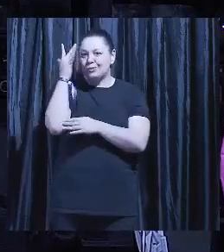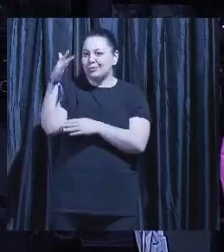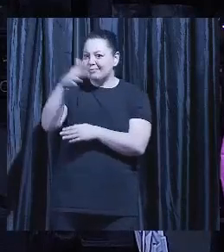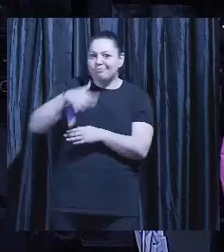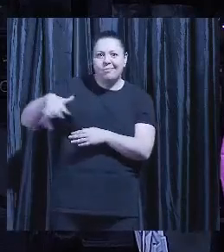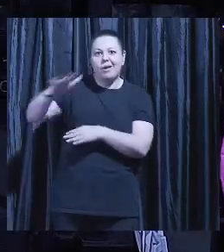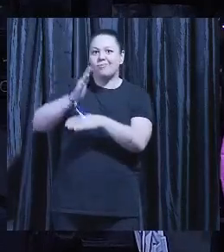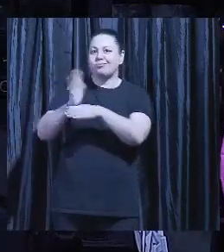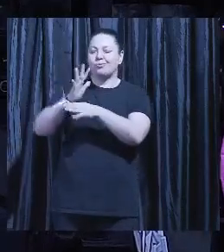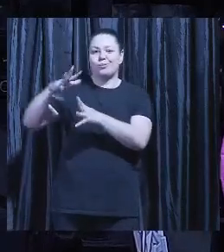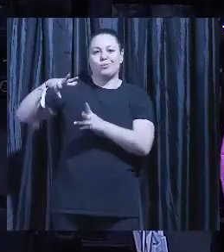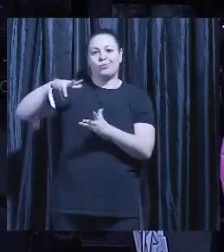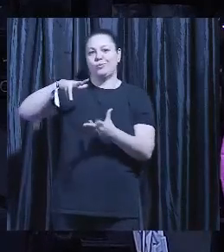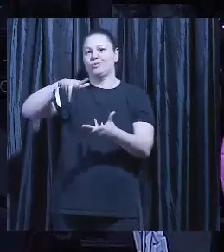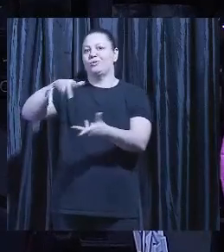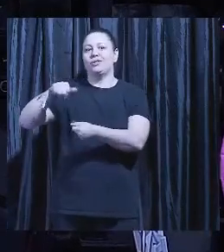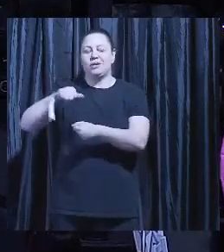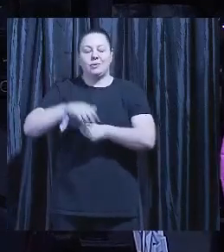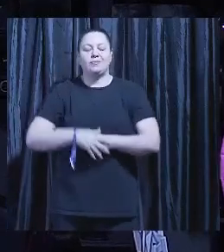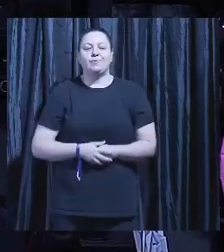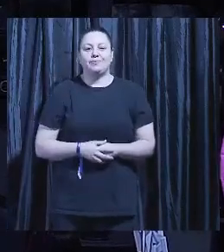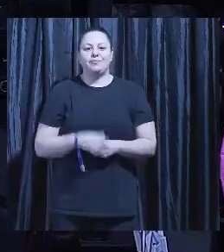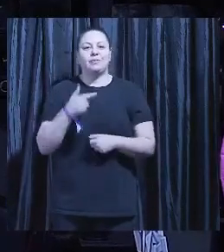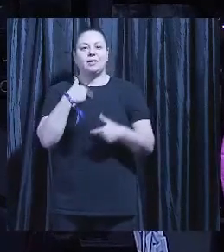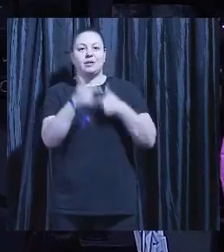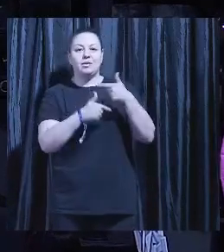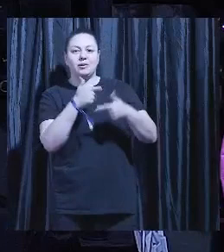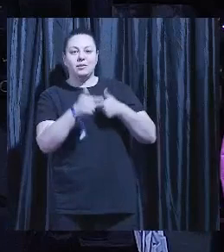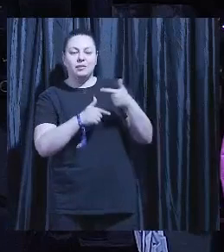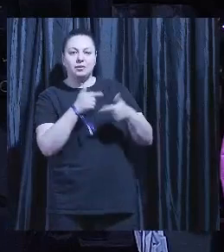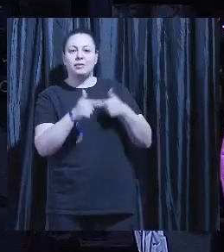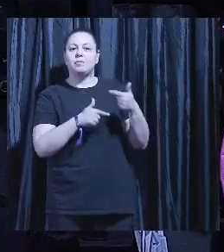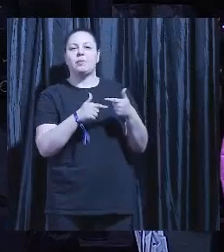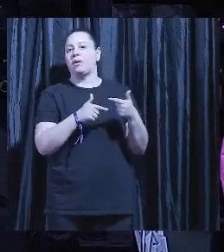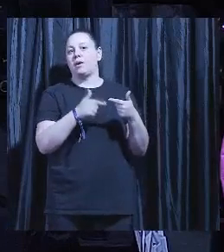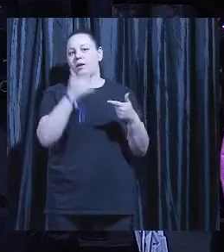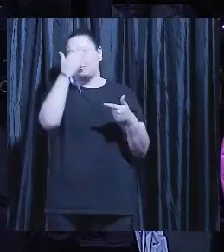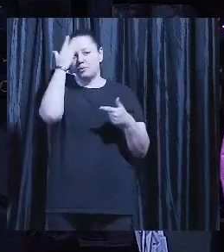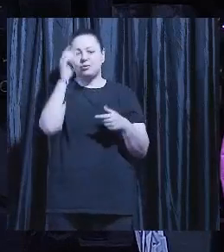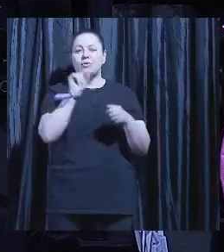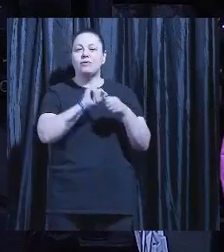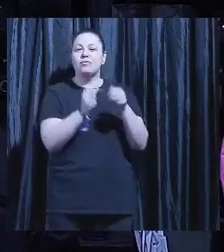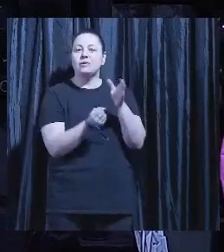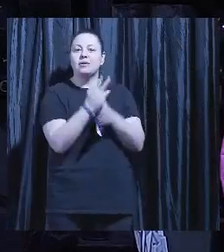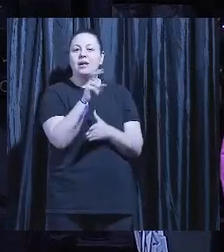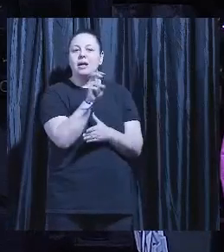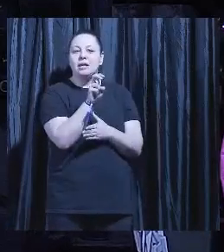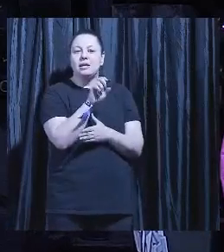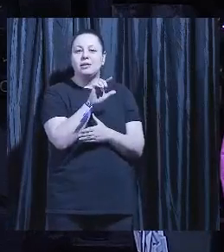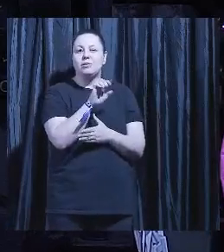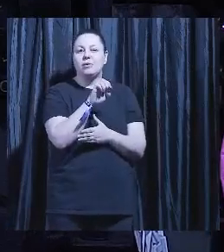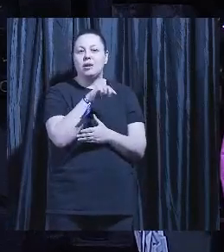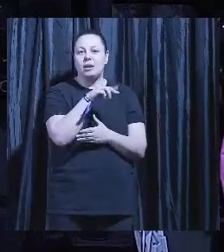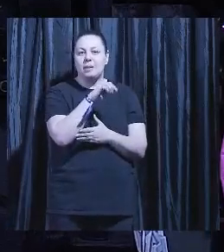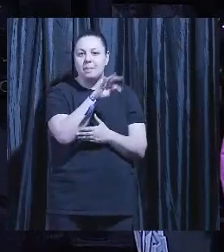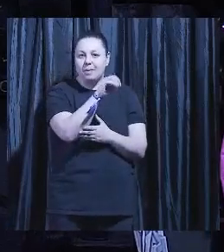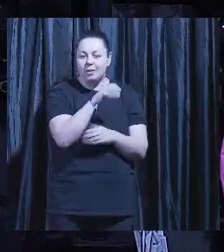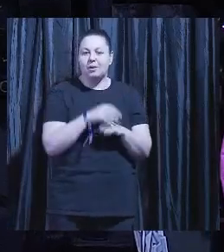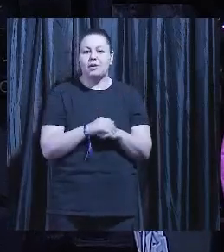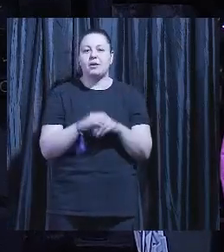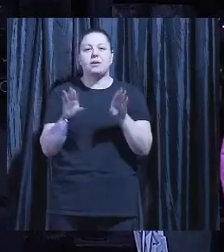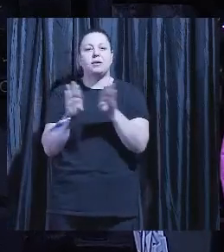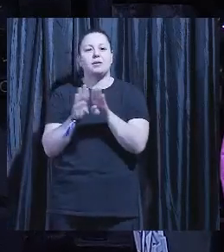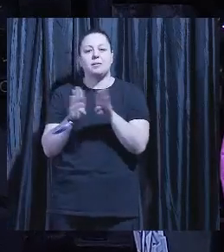cinematográfica mundial, até inclusive. Trabalhei com Luc Besson, que fez O Quinto Elemento, com Willem Dafoe, trabalhei com